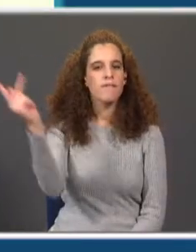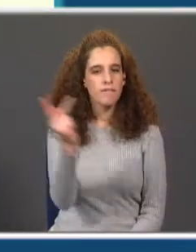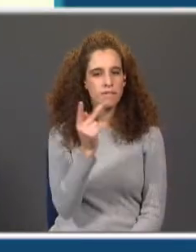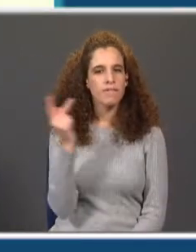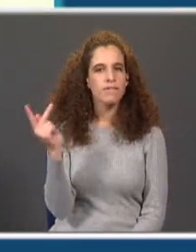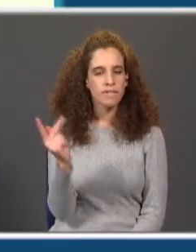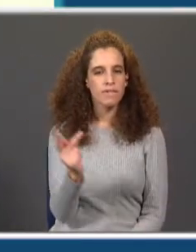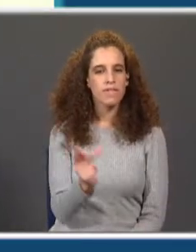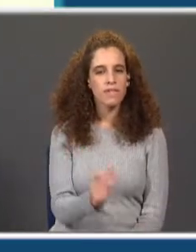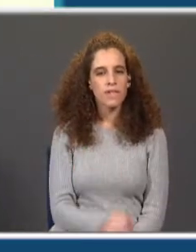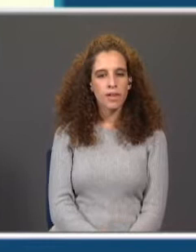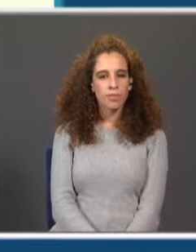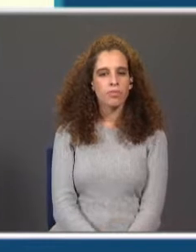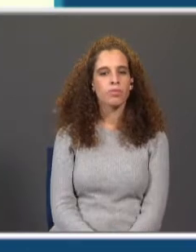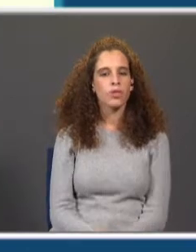pau.